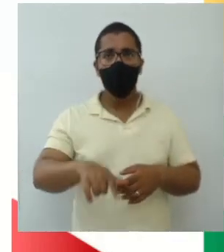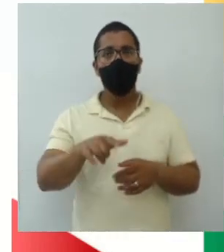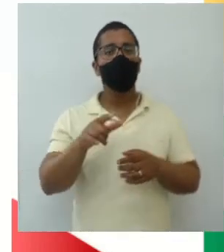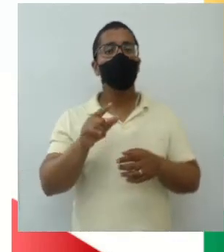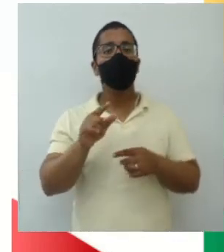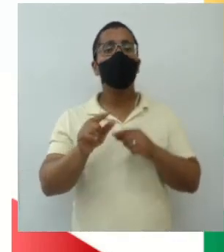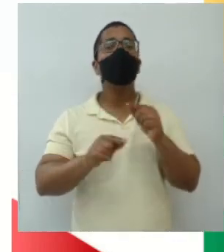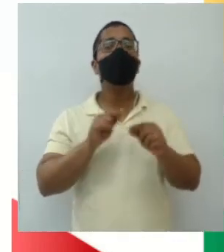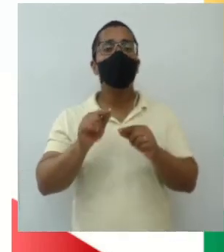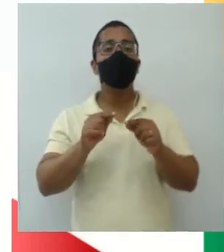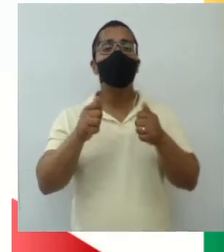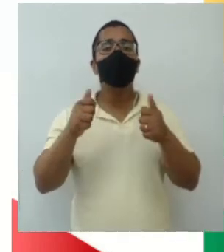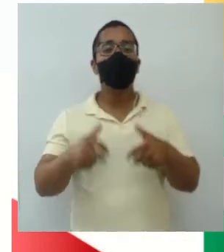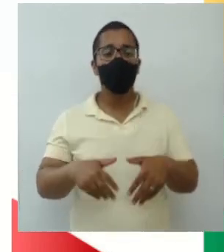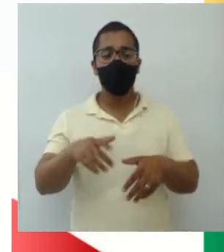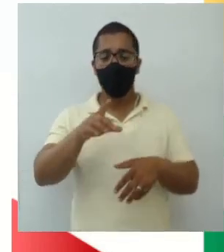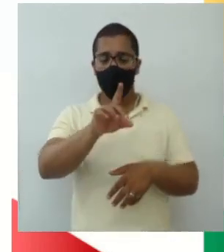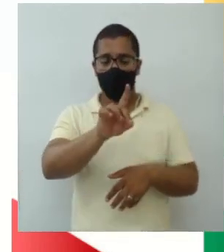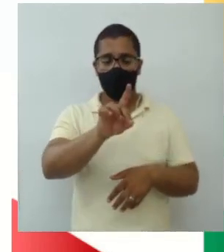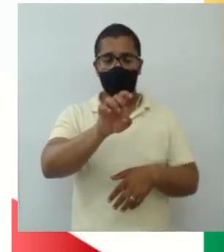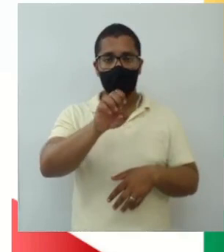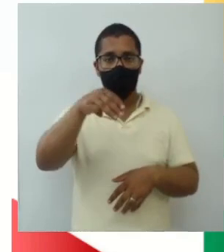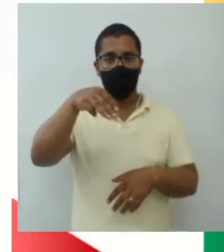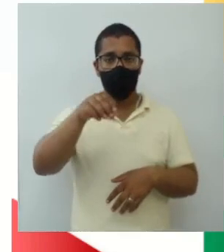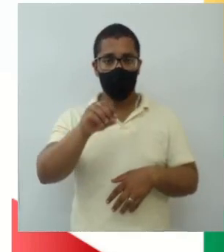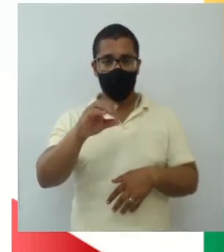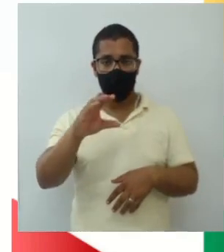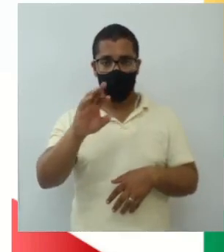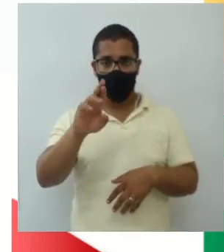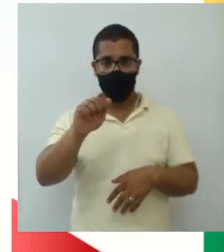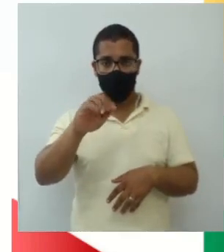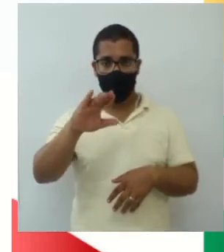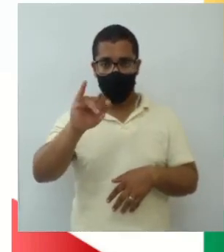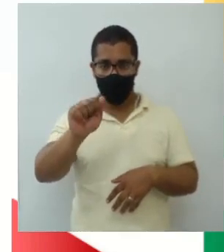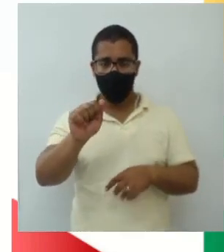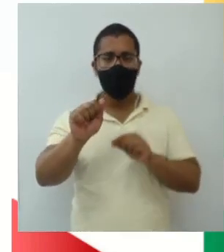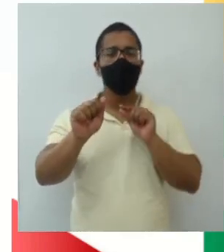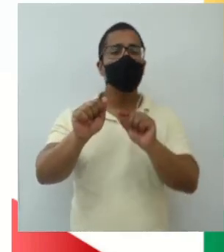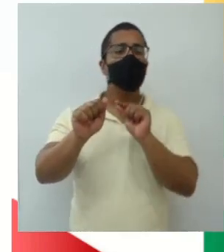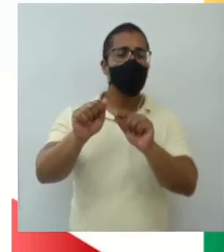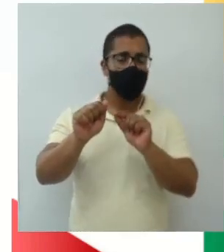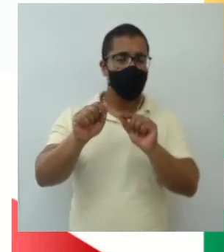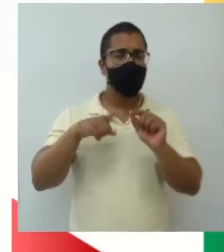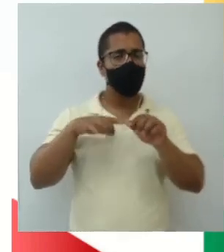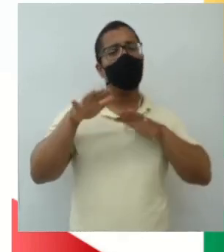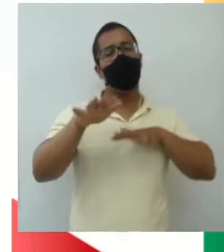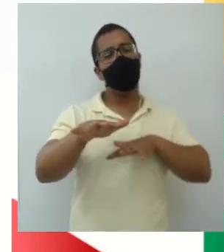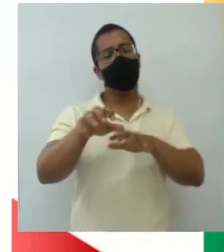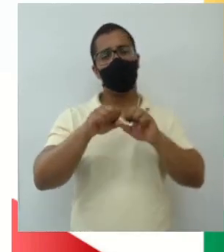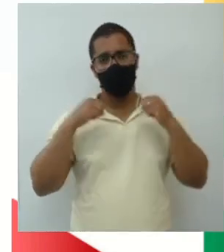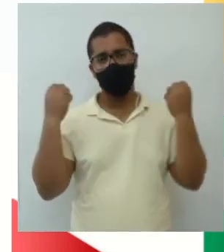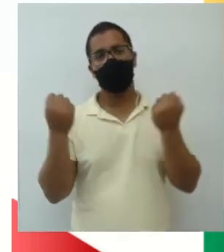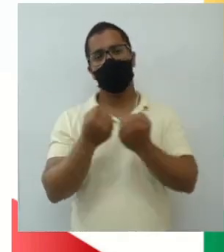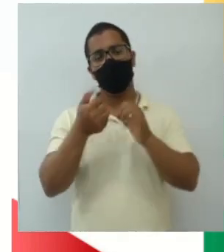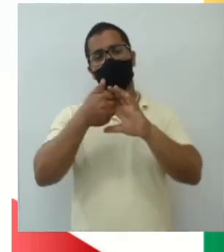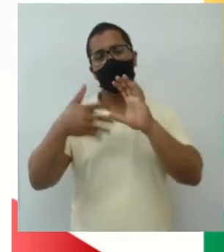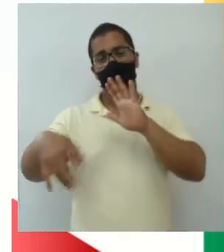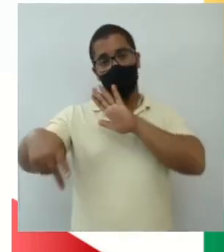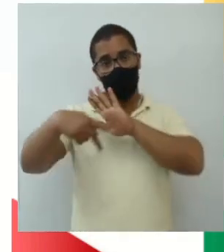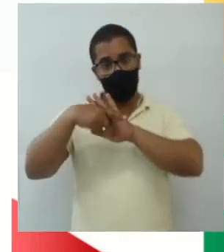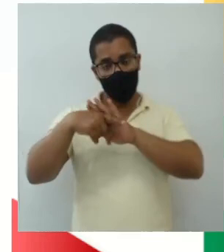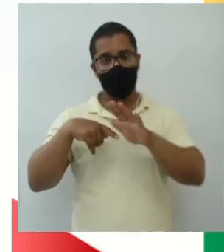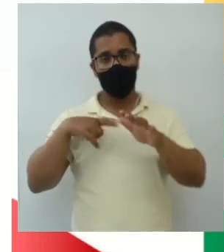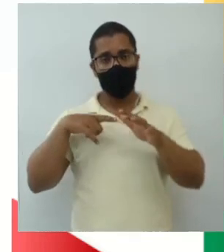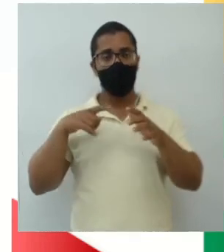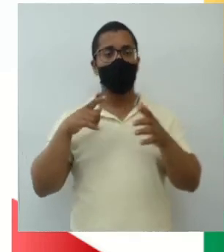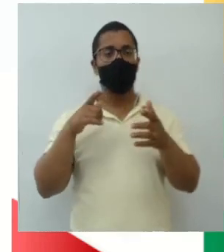é democracia, porque os movimentos sociais, eles são muito característicos de regimes